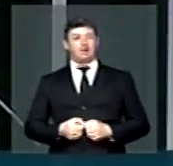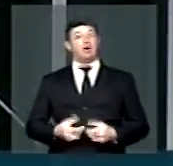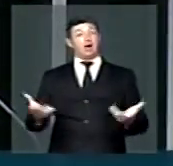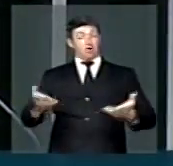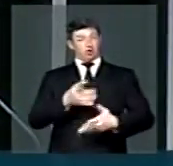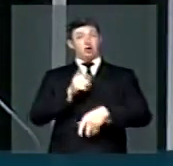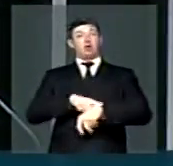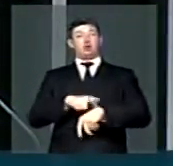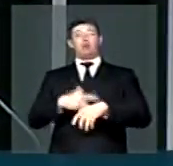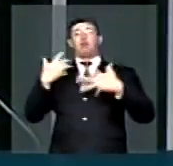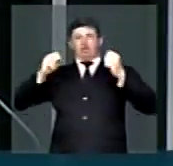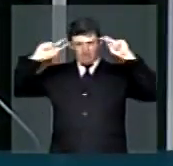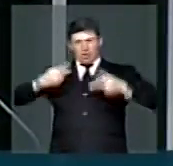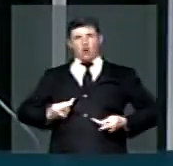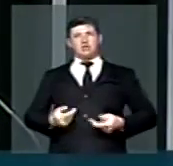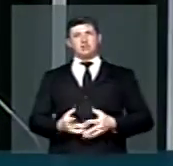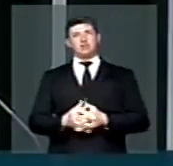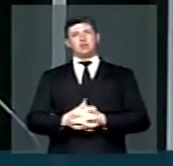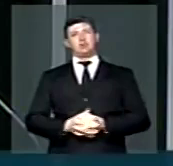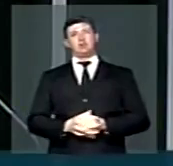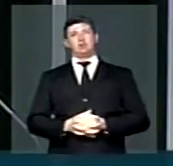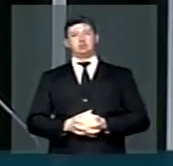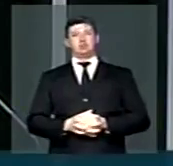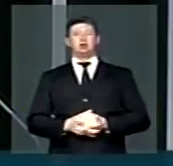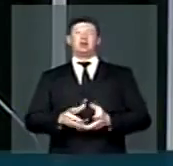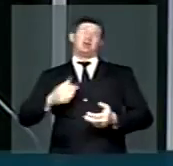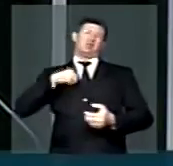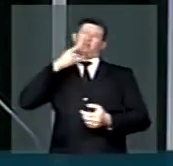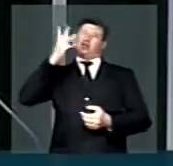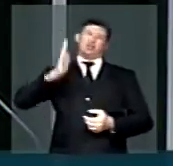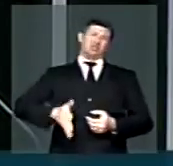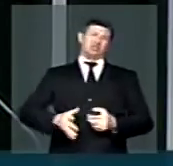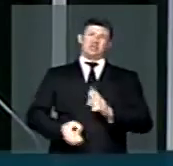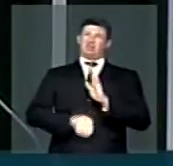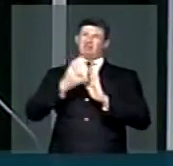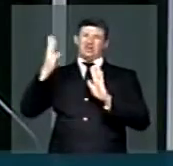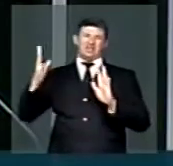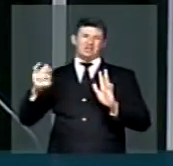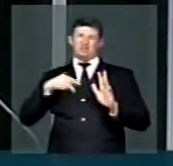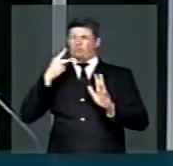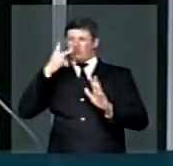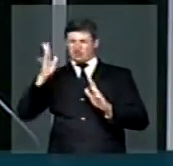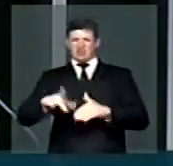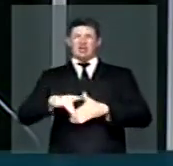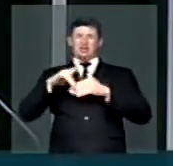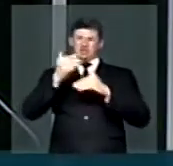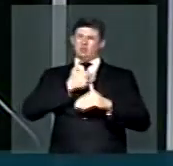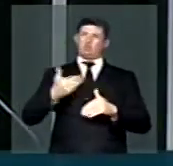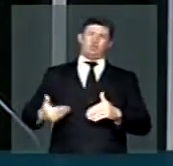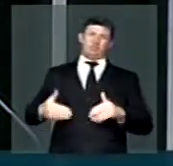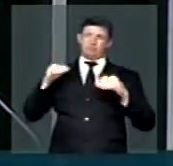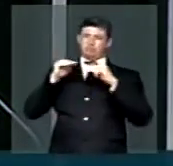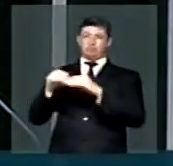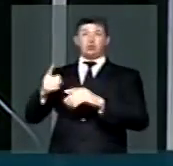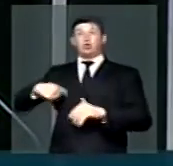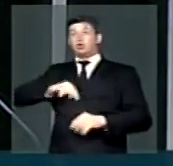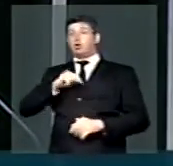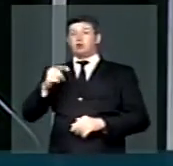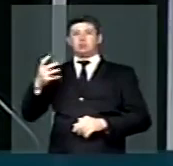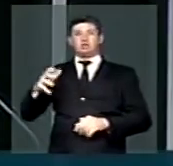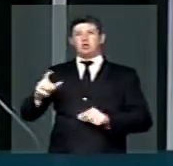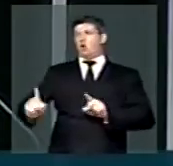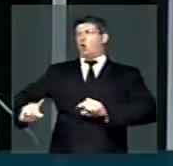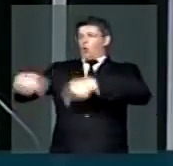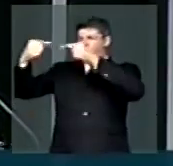hora de nós reconhecer. Eu já disse, vou repetir, já disse isso para o líder do governo: nós não queremos afronto